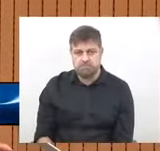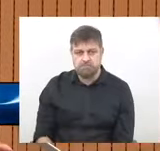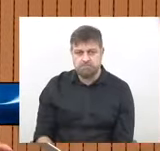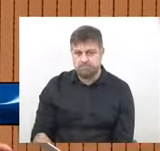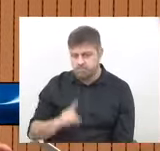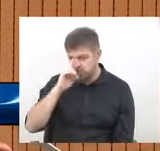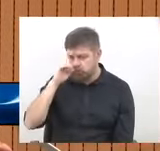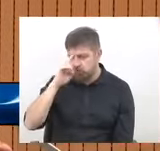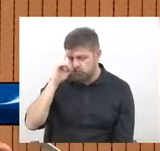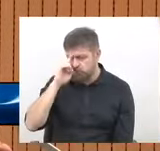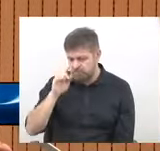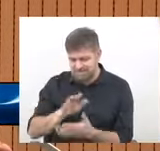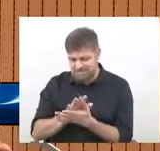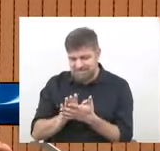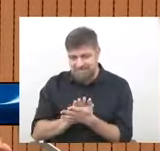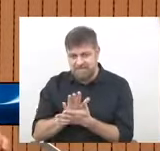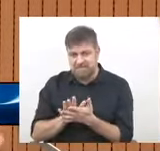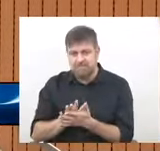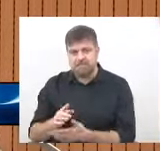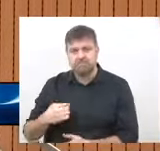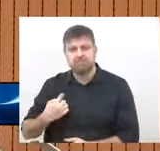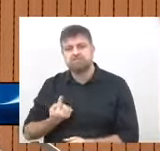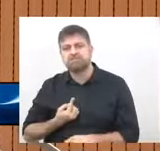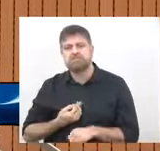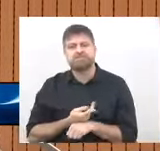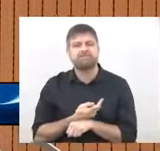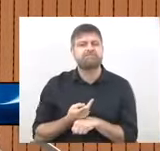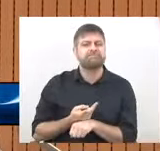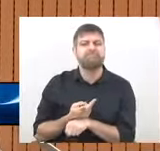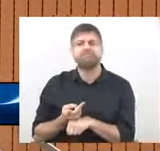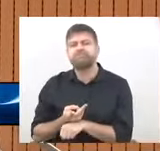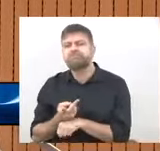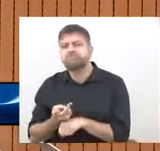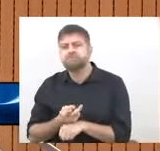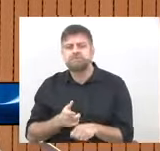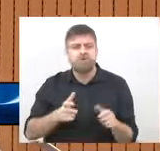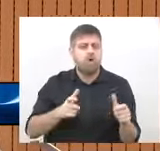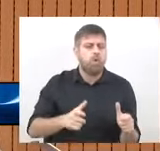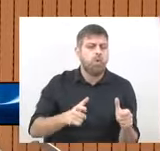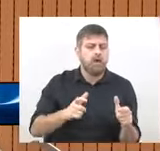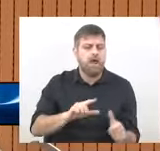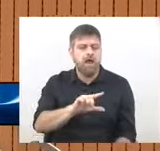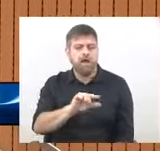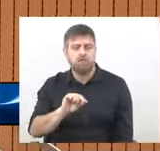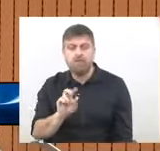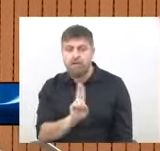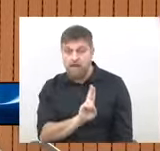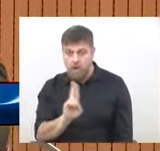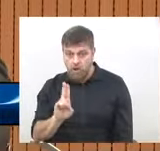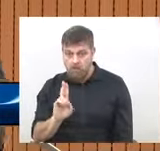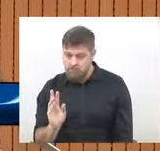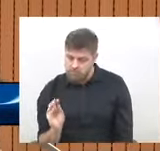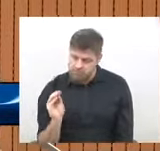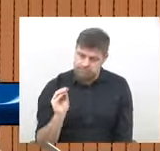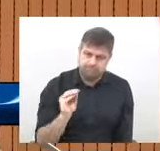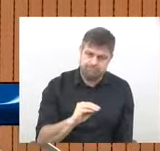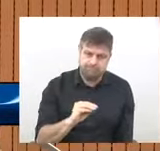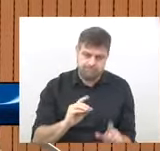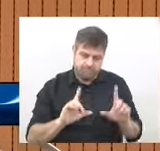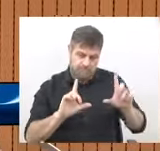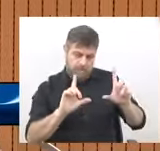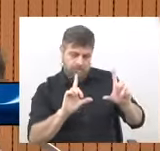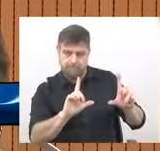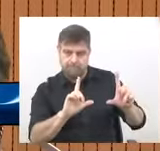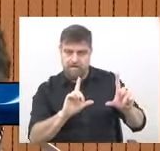dúvida alguma, nós procuramos vários locais para que fosse dado o nome a